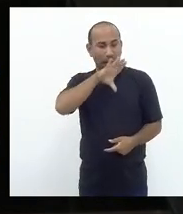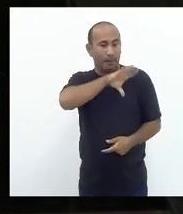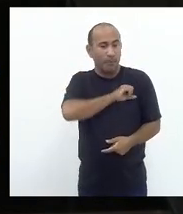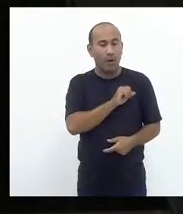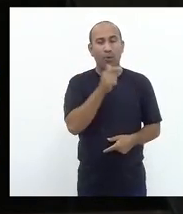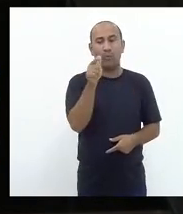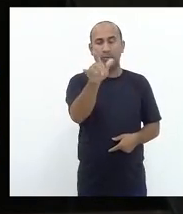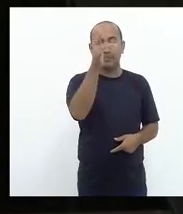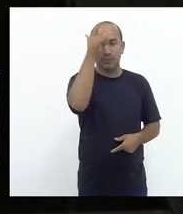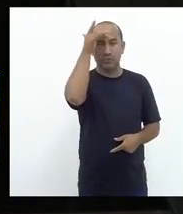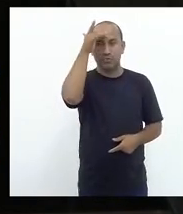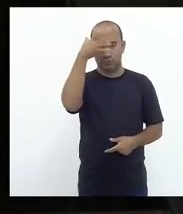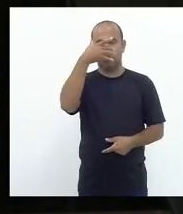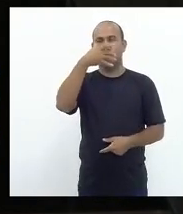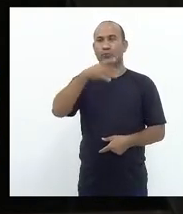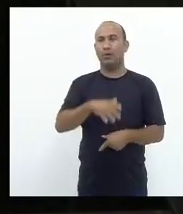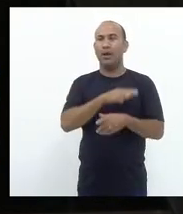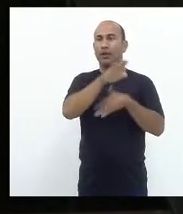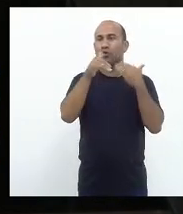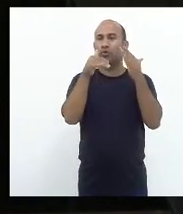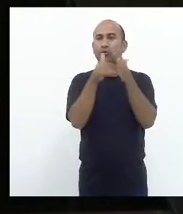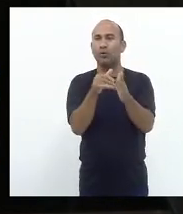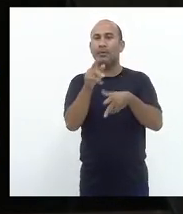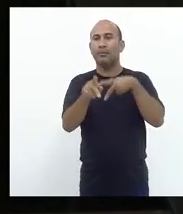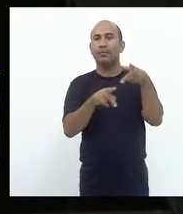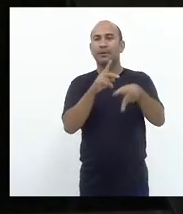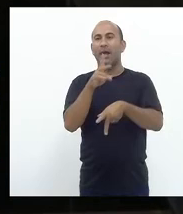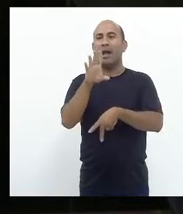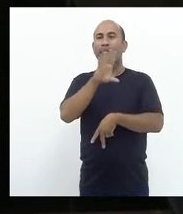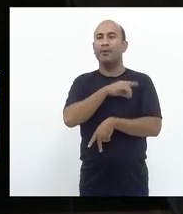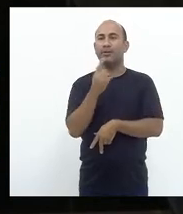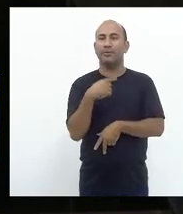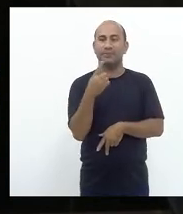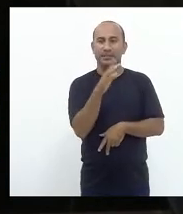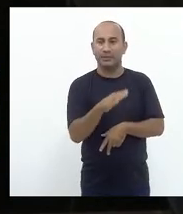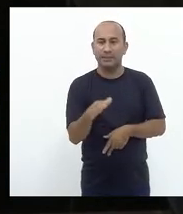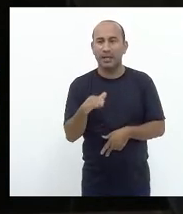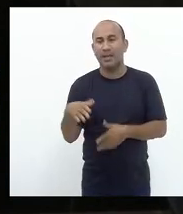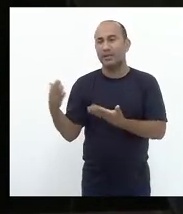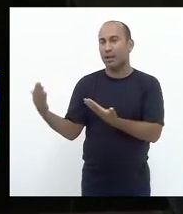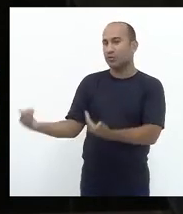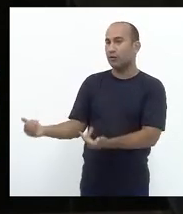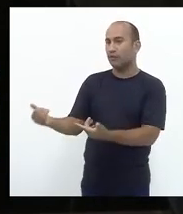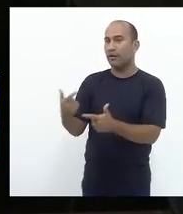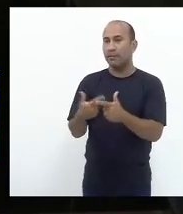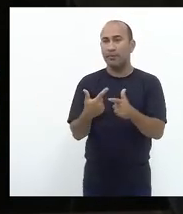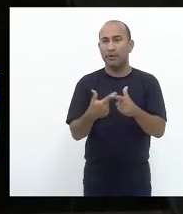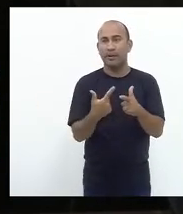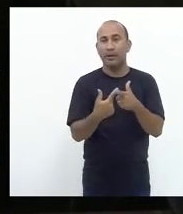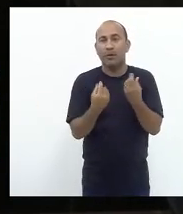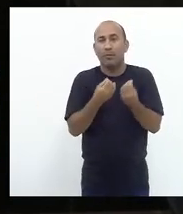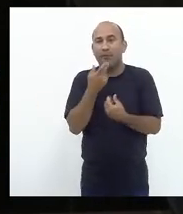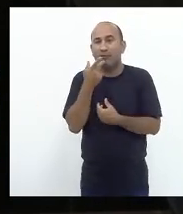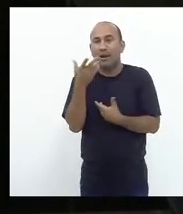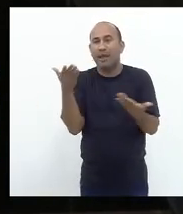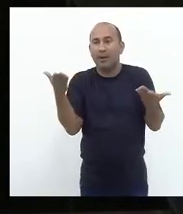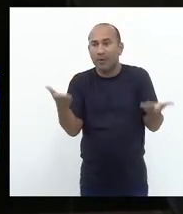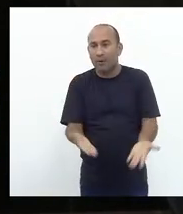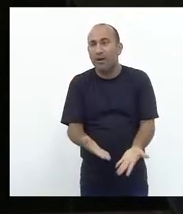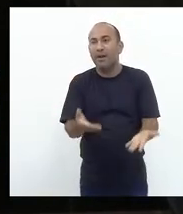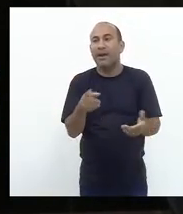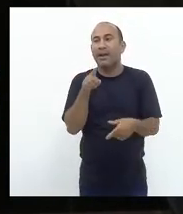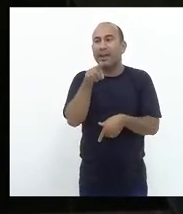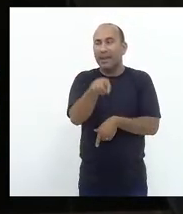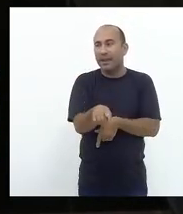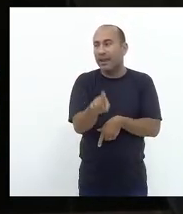próximo, amor a toda a população, amor às nossas crianças, à nossa juventude, porque, como eu acabei de dizer,